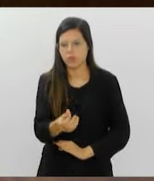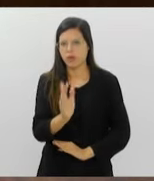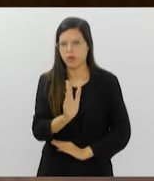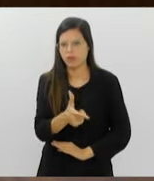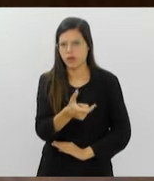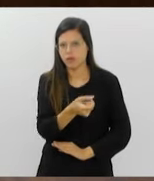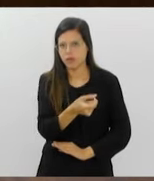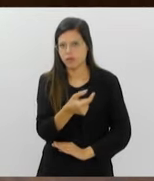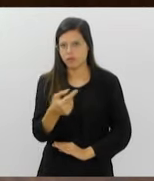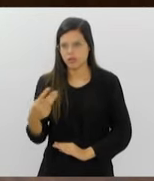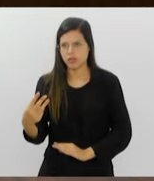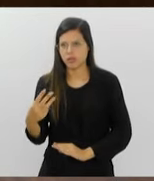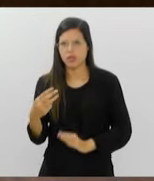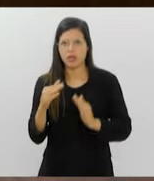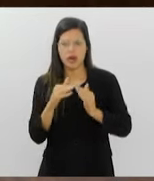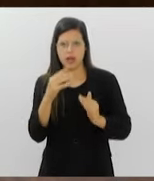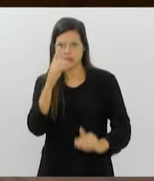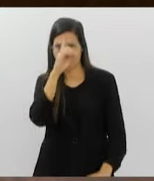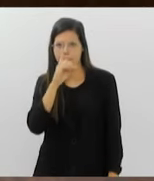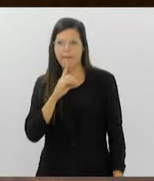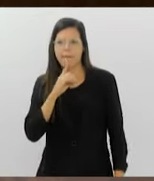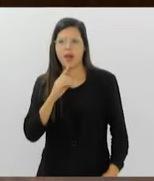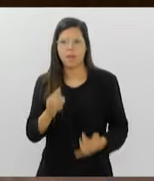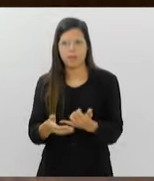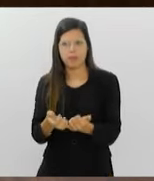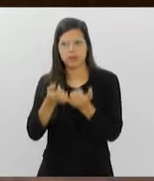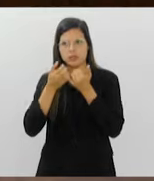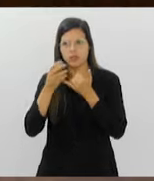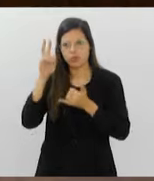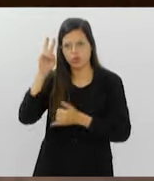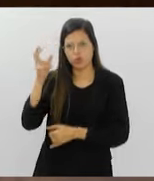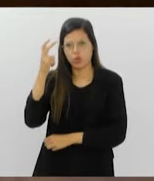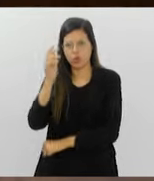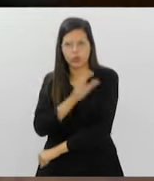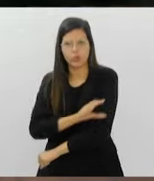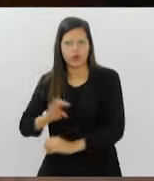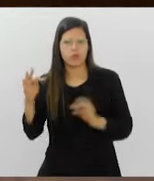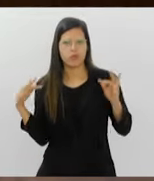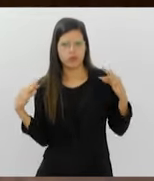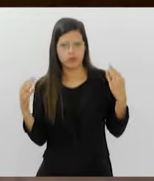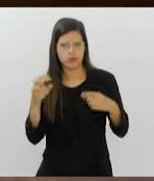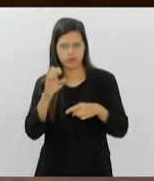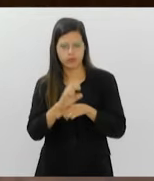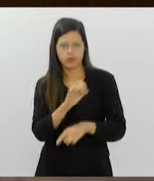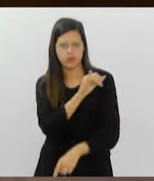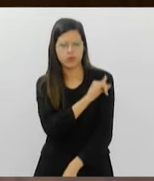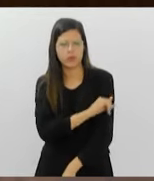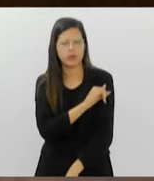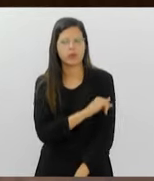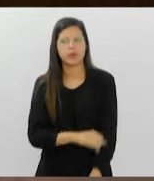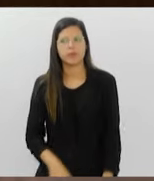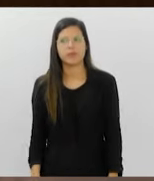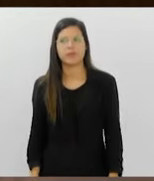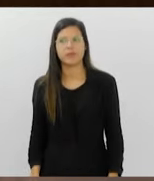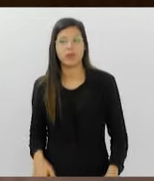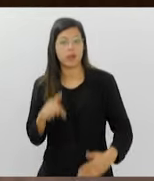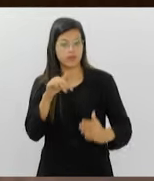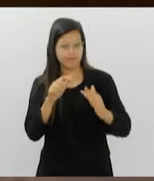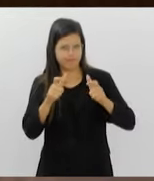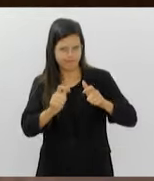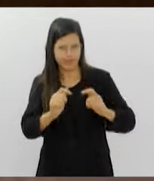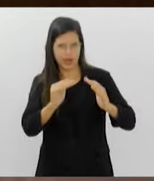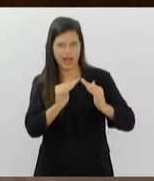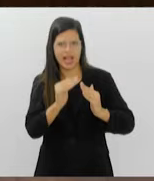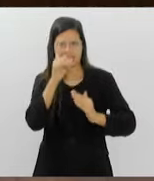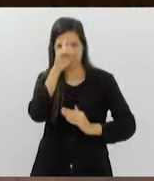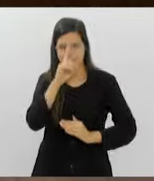1106/2023, que declara a Casa Amarela patrimônio histórico, cultural e turístico do Estado do Rio de Janeiro. A Casa Amarela fica